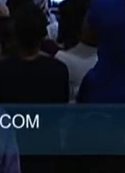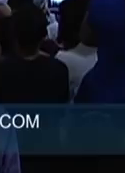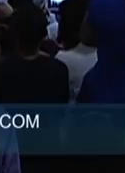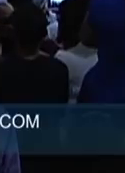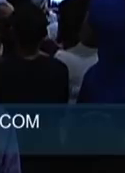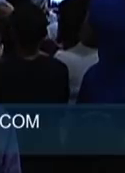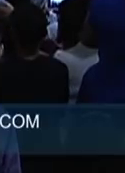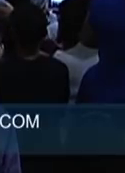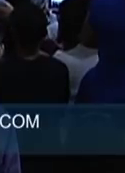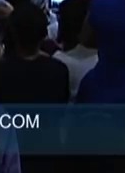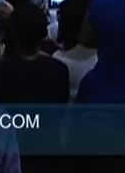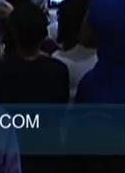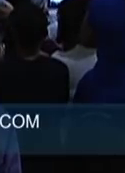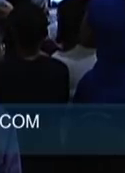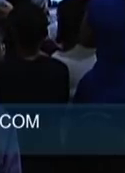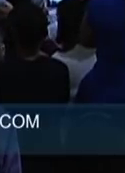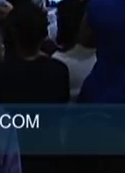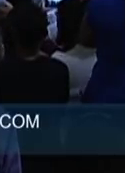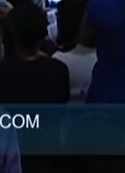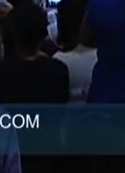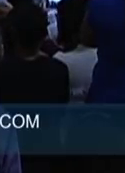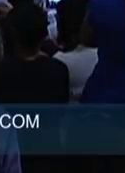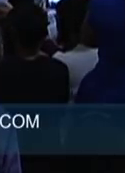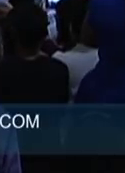pôr em pé.